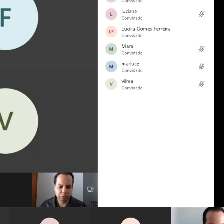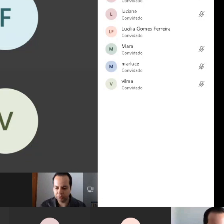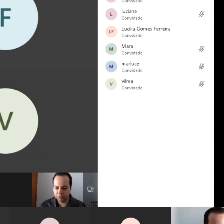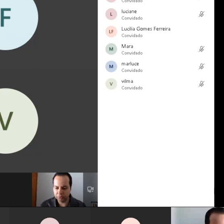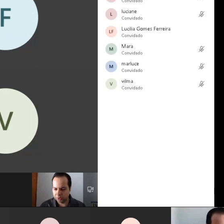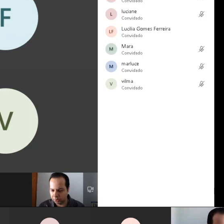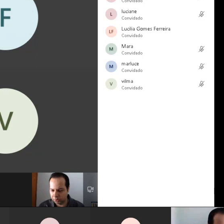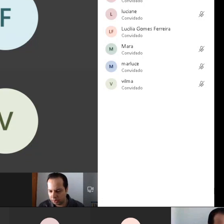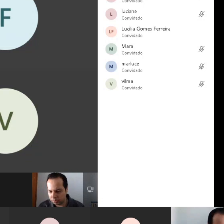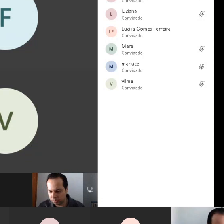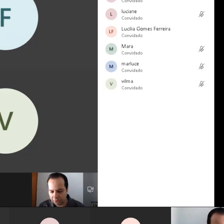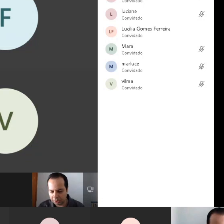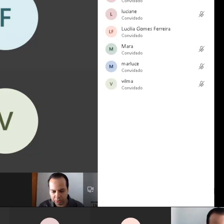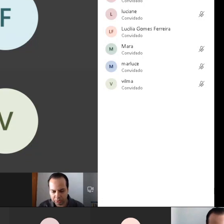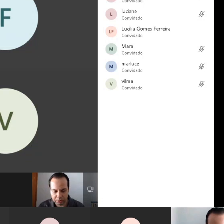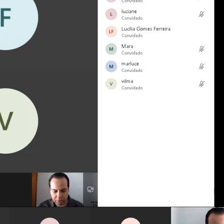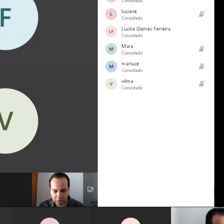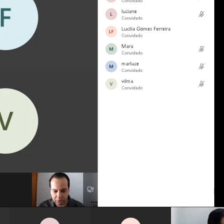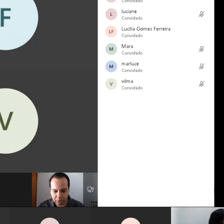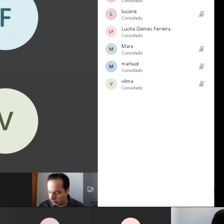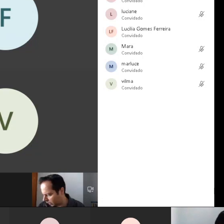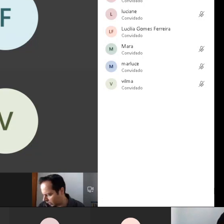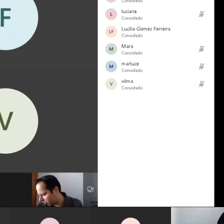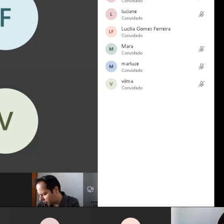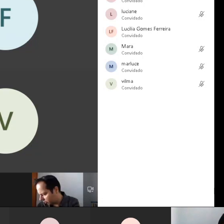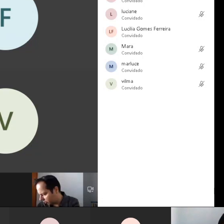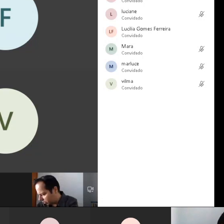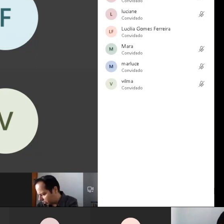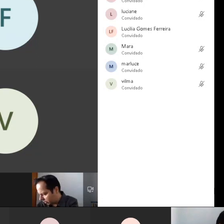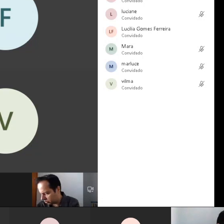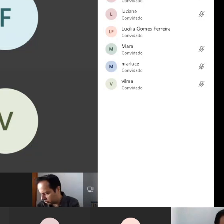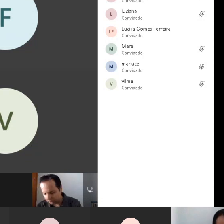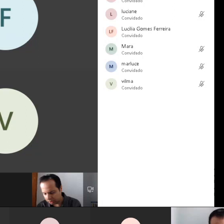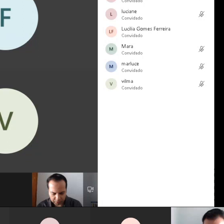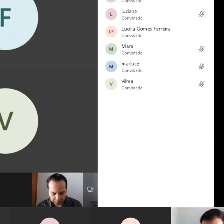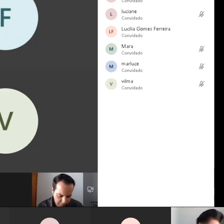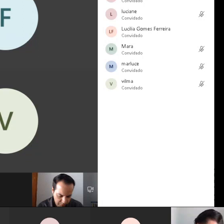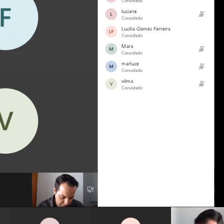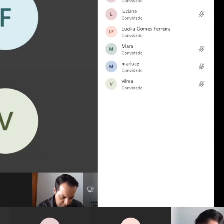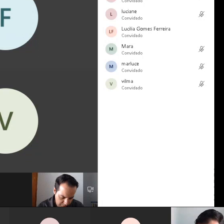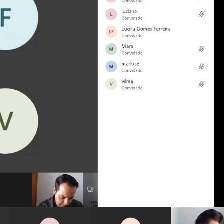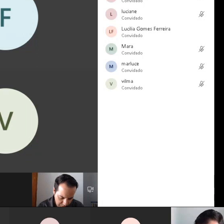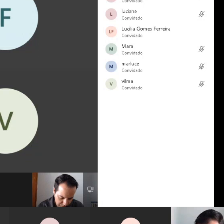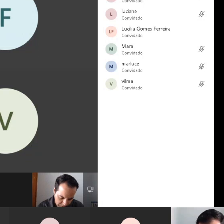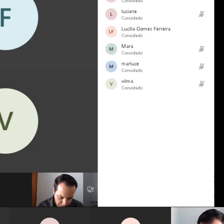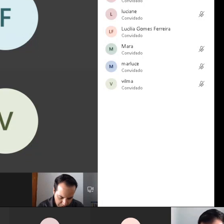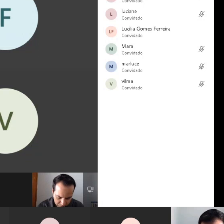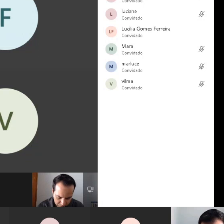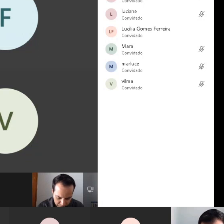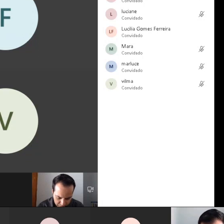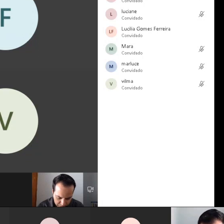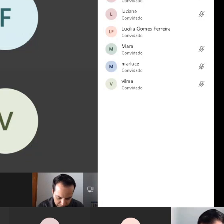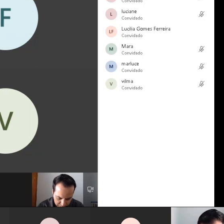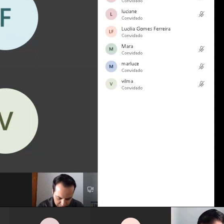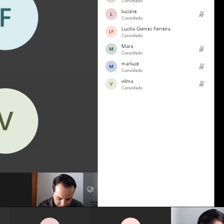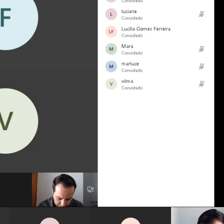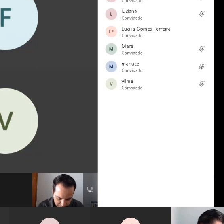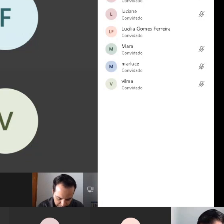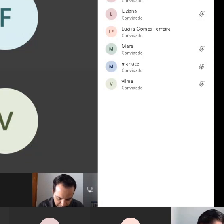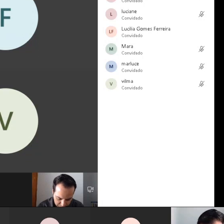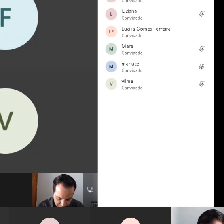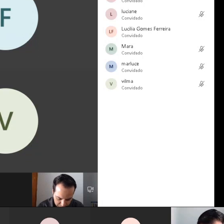alguma dúvida, pessoal, podem me perguntar agora. Tem uma pessoa aqui eu acho que é da odontologia,